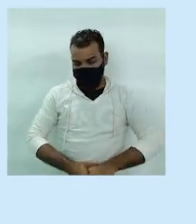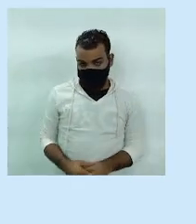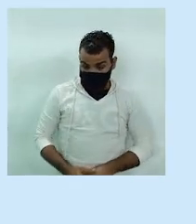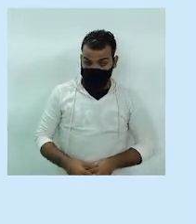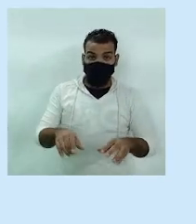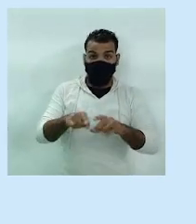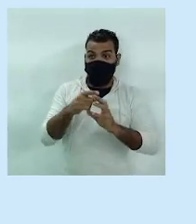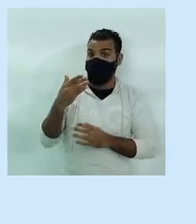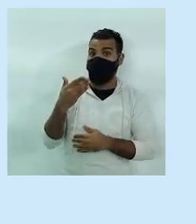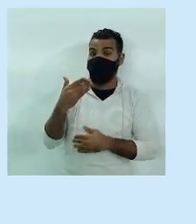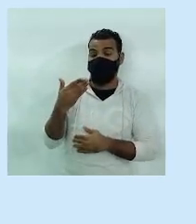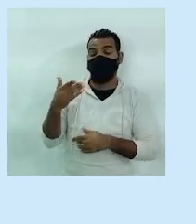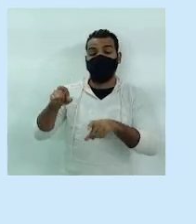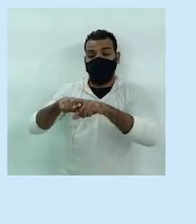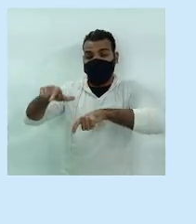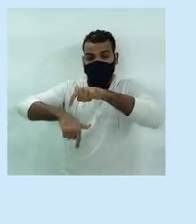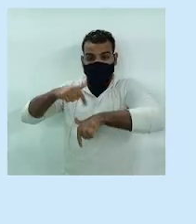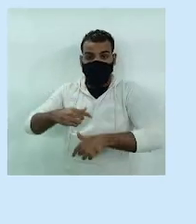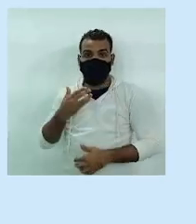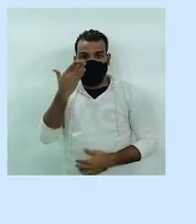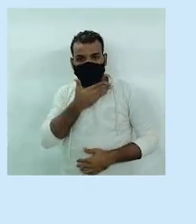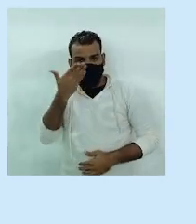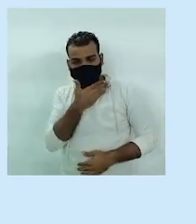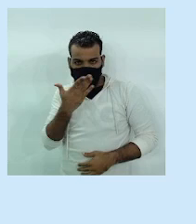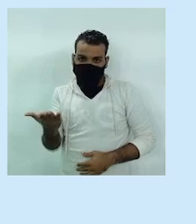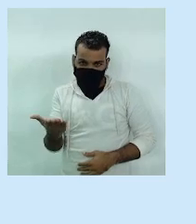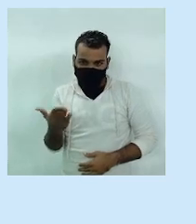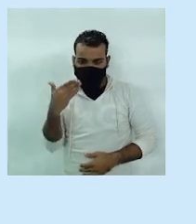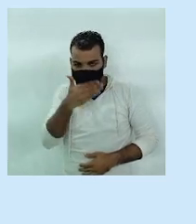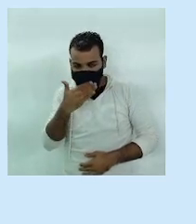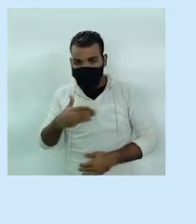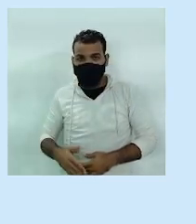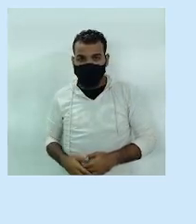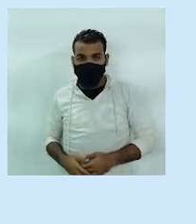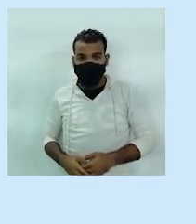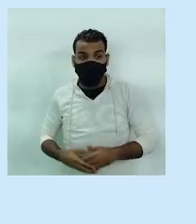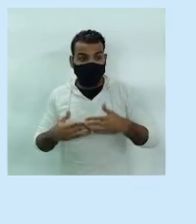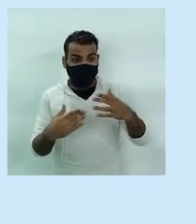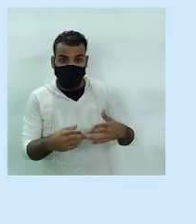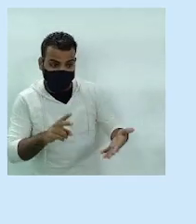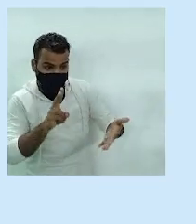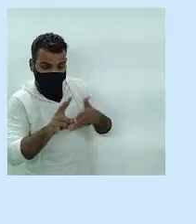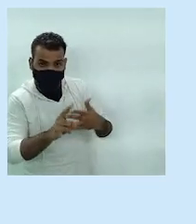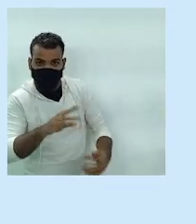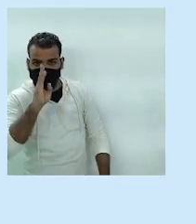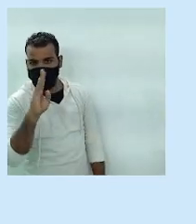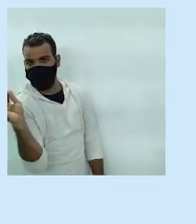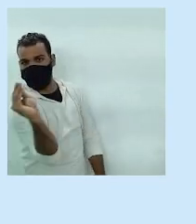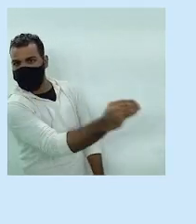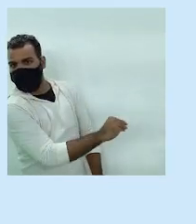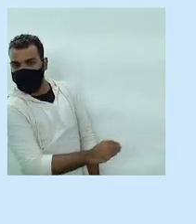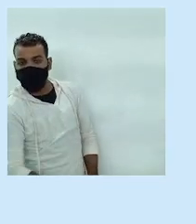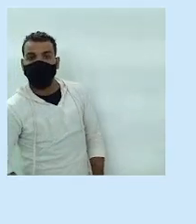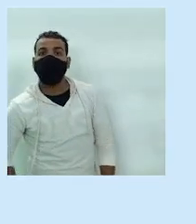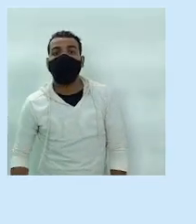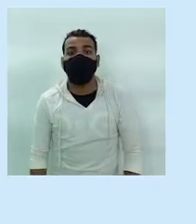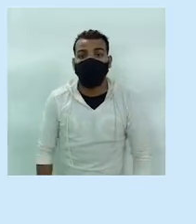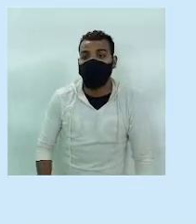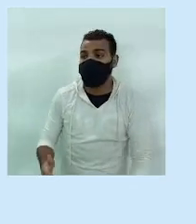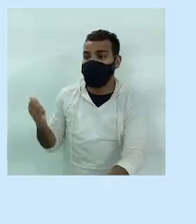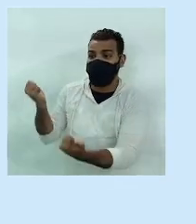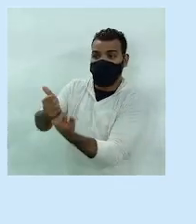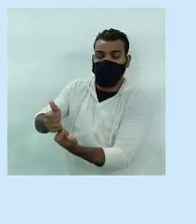açucareira, o trabalho indígena ele foi deixado de lado, né? E foi substituído